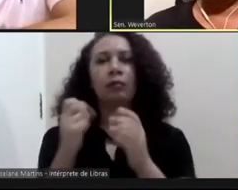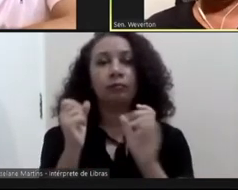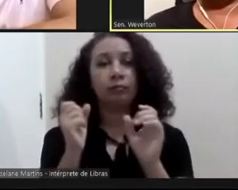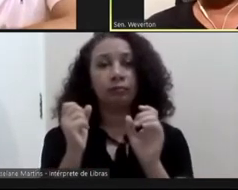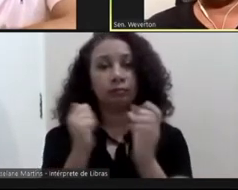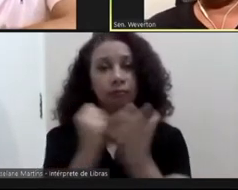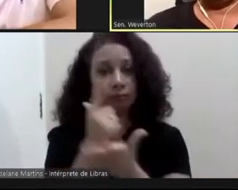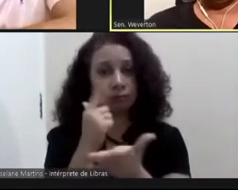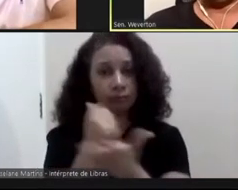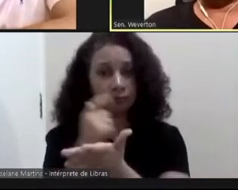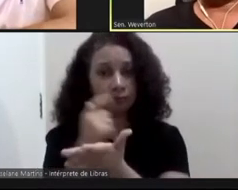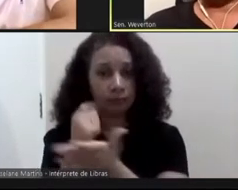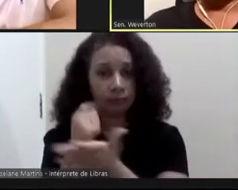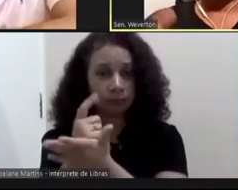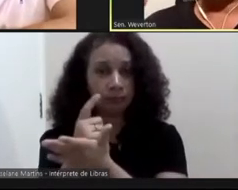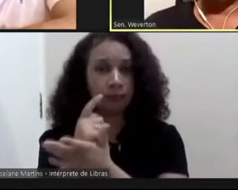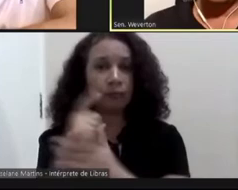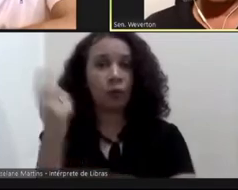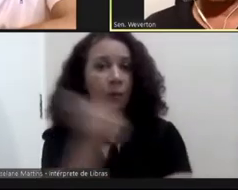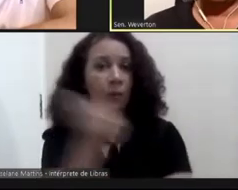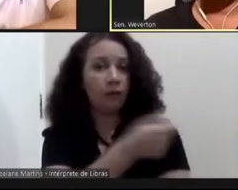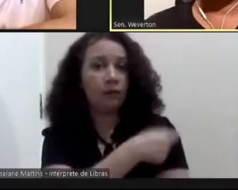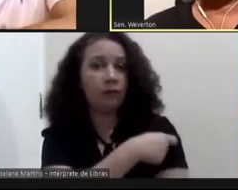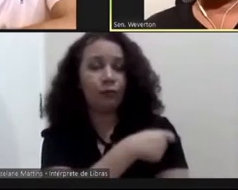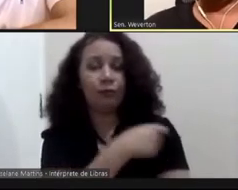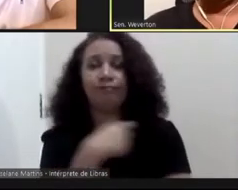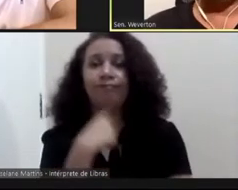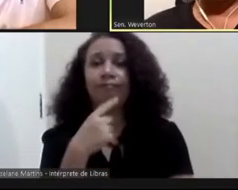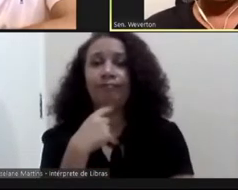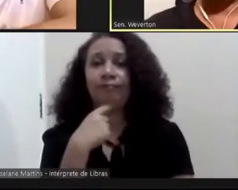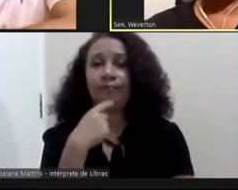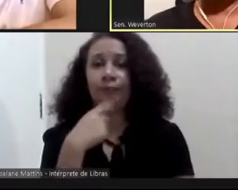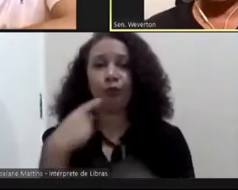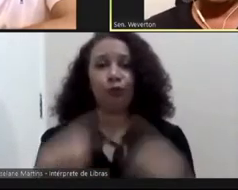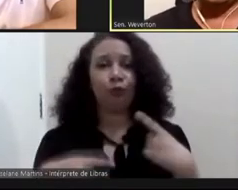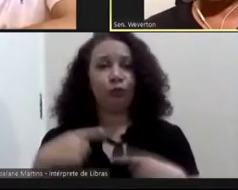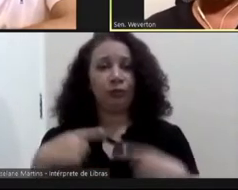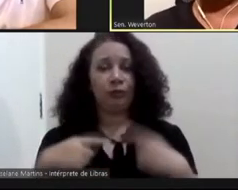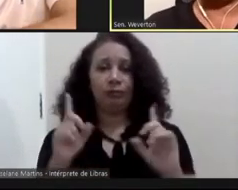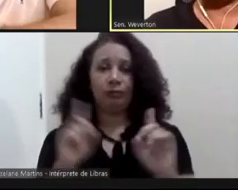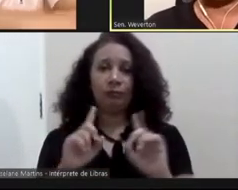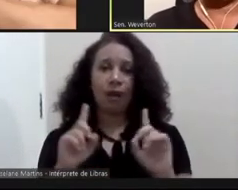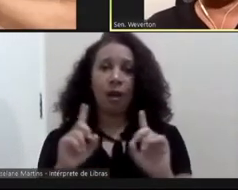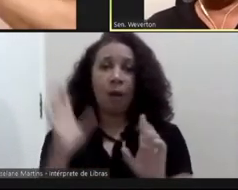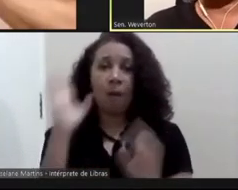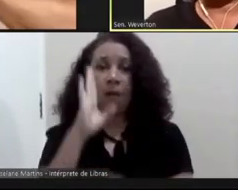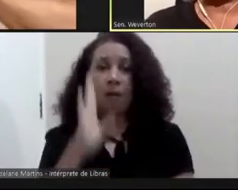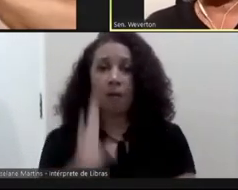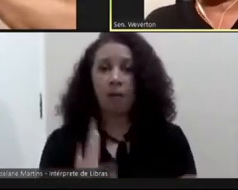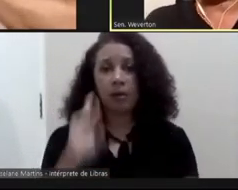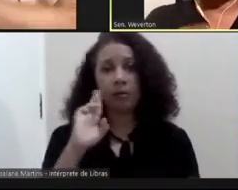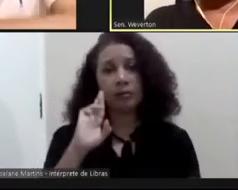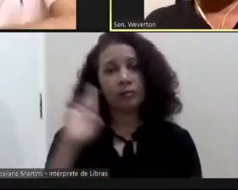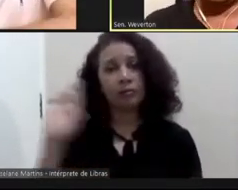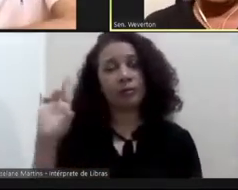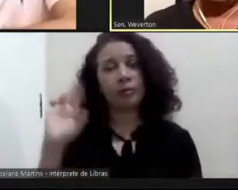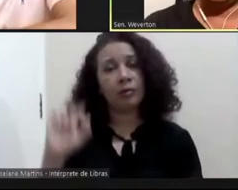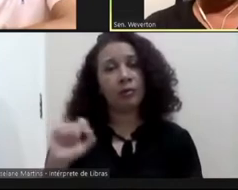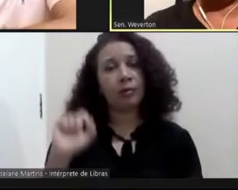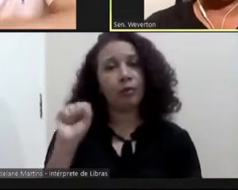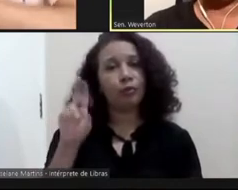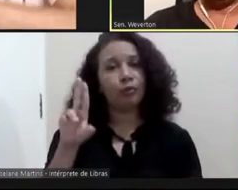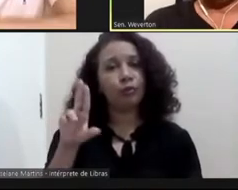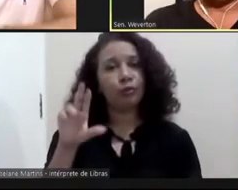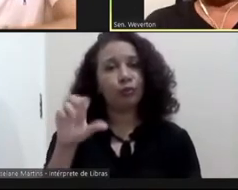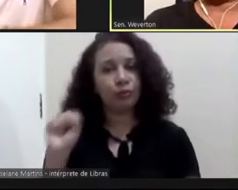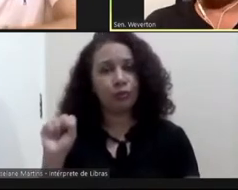se tinha que discutir isso. O Brasil, ele é referência no SUS, ele é referência nesses combates a esse tipo de, né, no enfrentamento a esses tipos